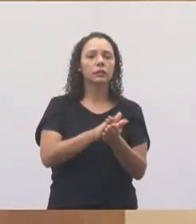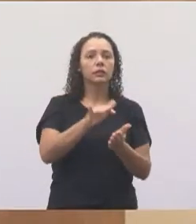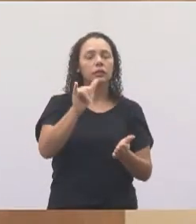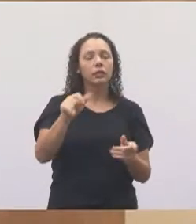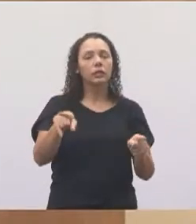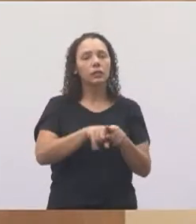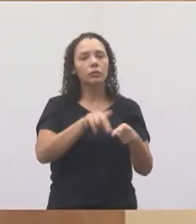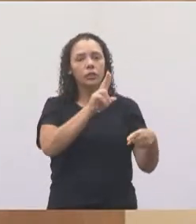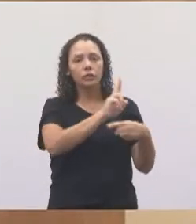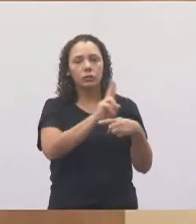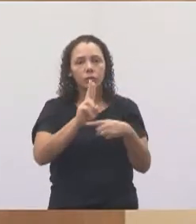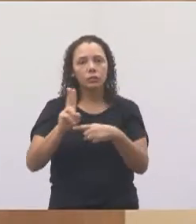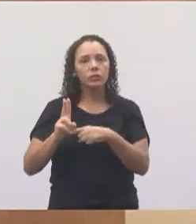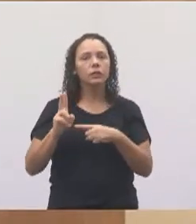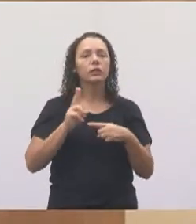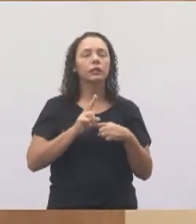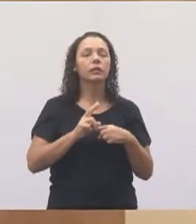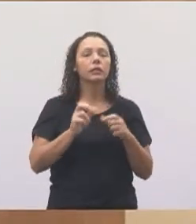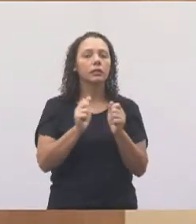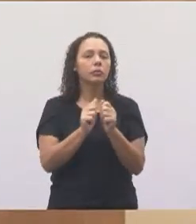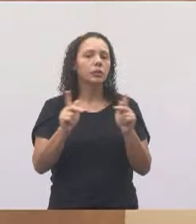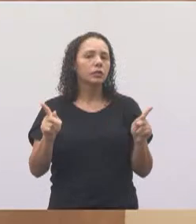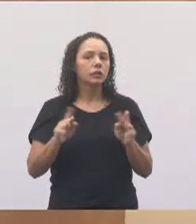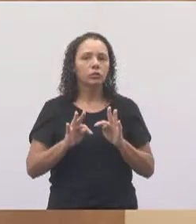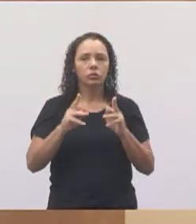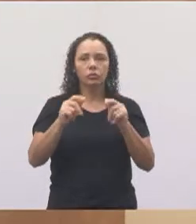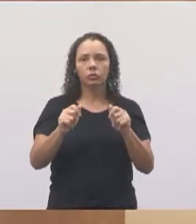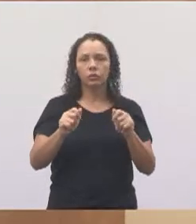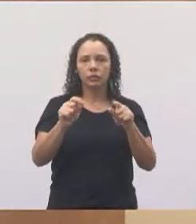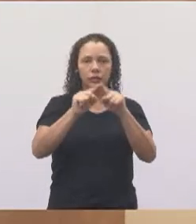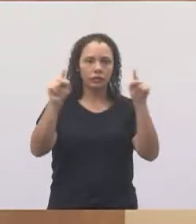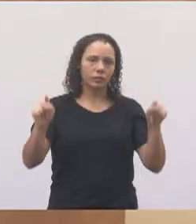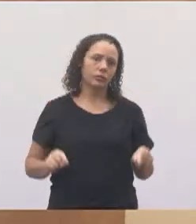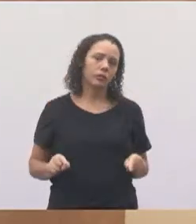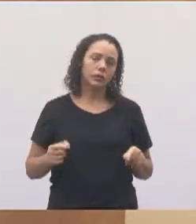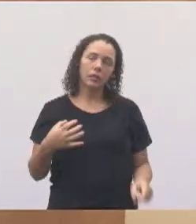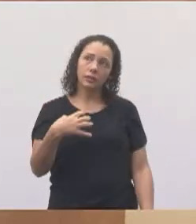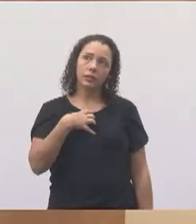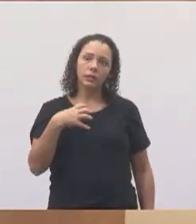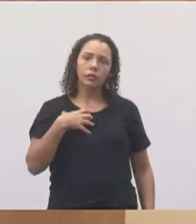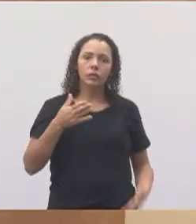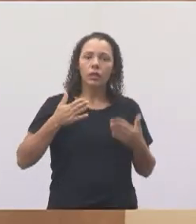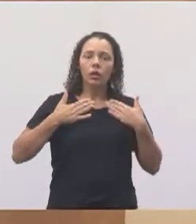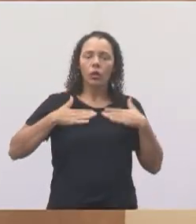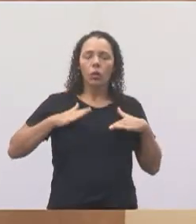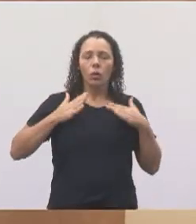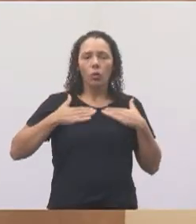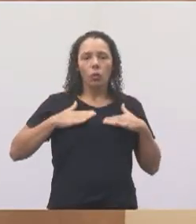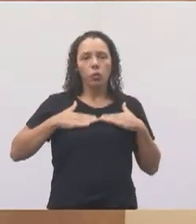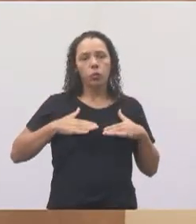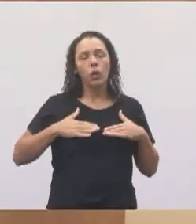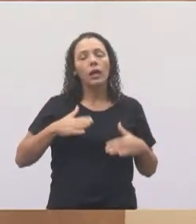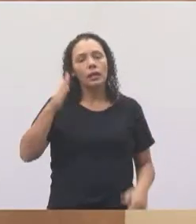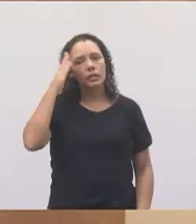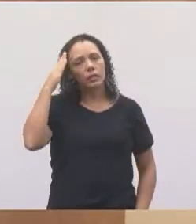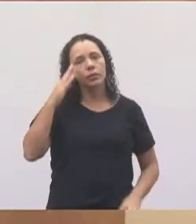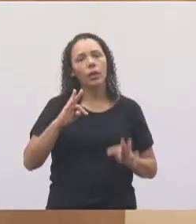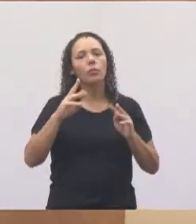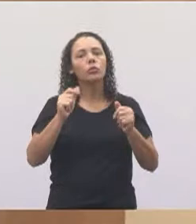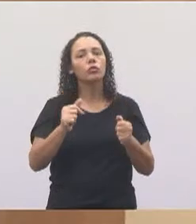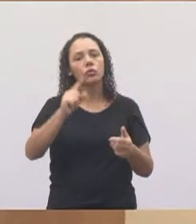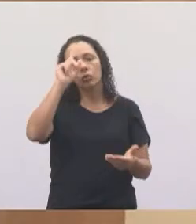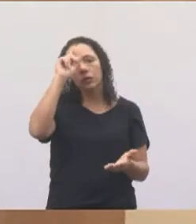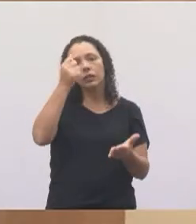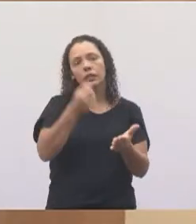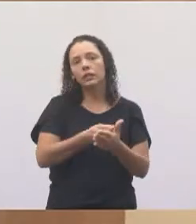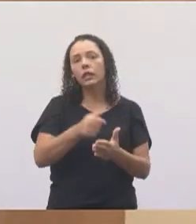servidores municipais, e a gente fica mais tranquilo, né? A gente sabe de todas as decisões, esta casa participa de várias